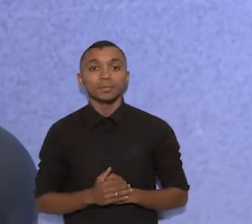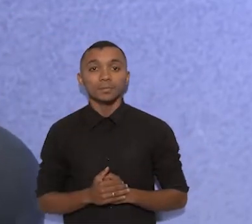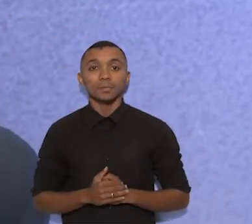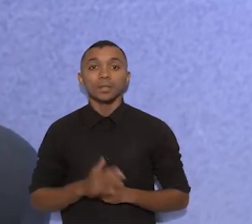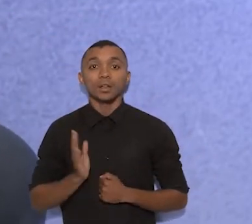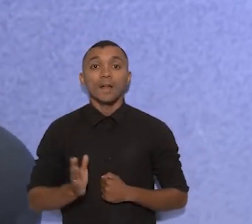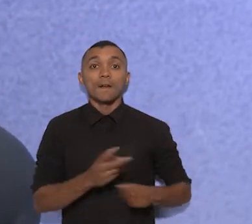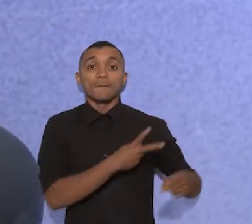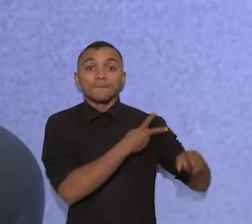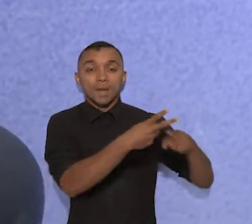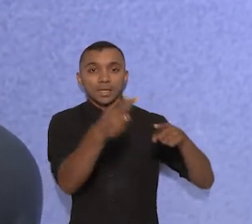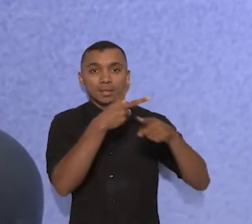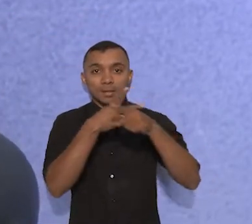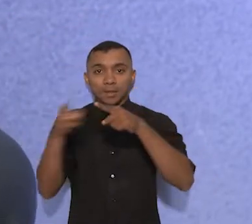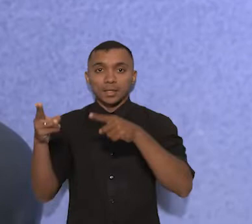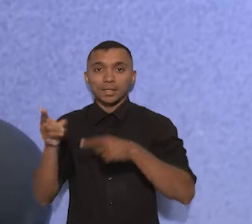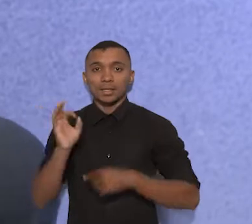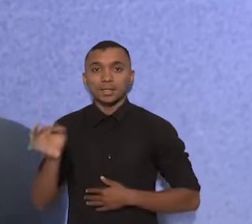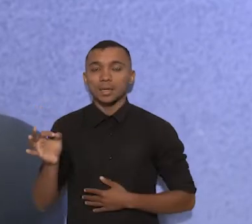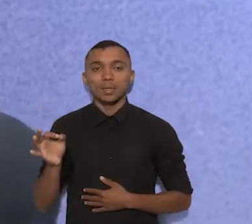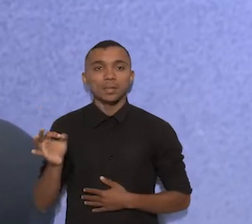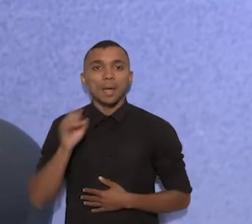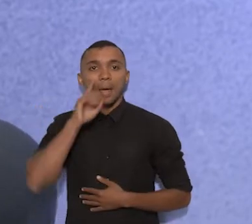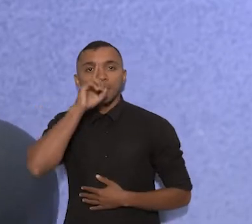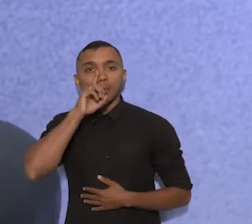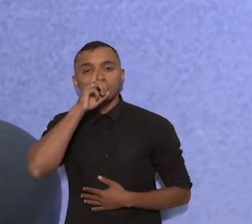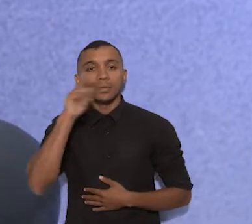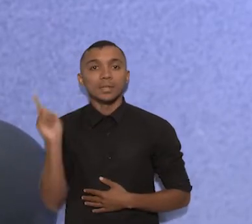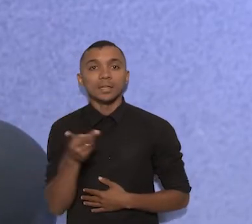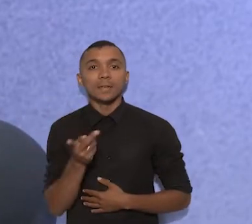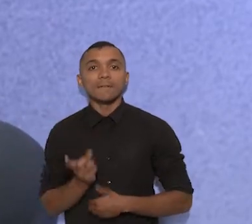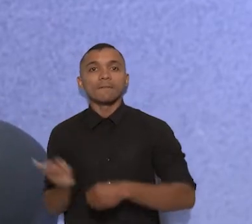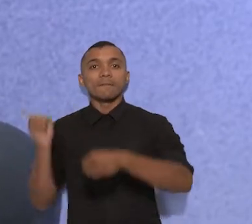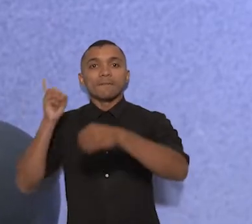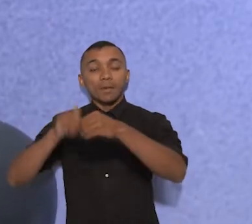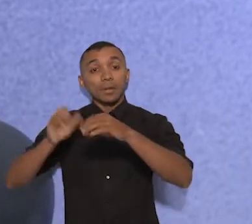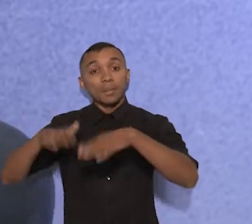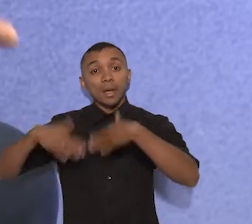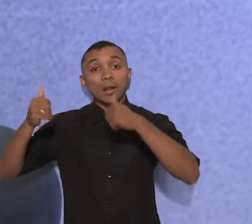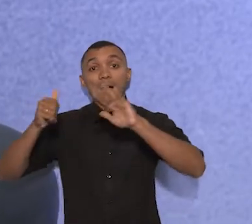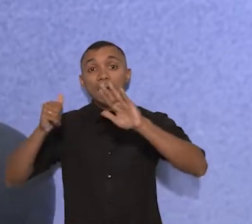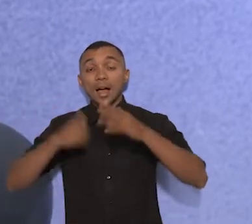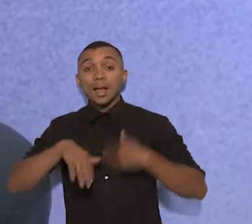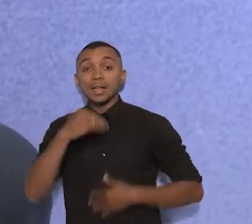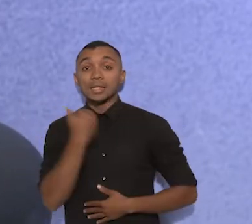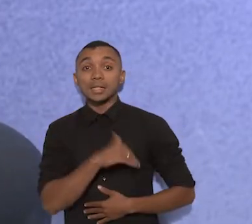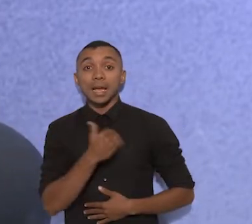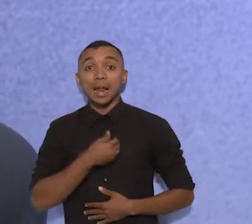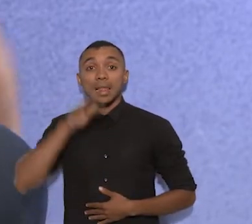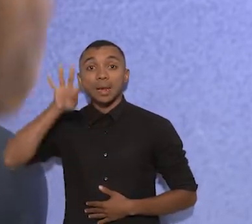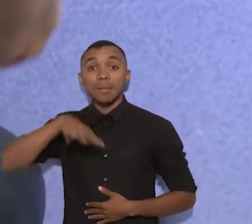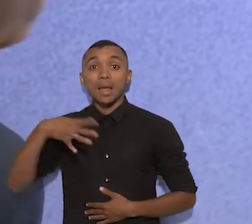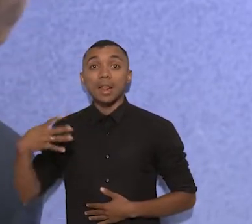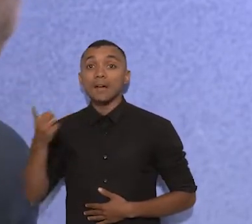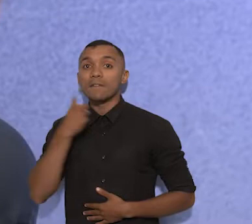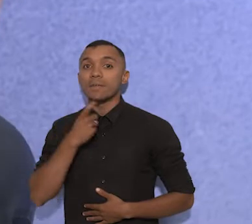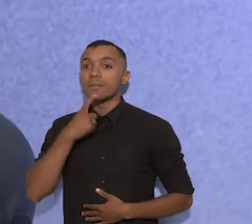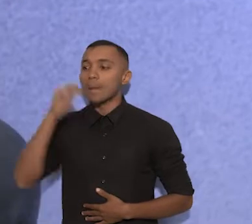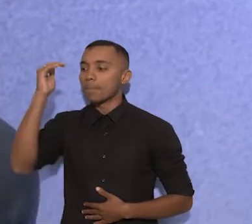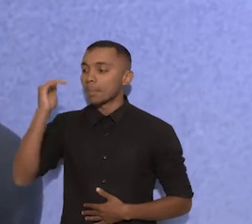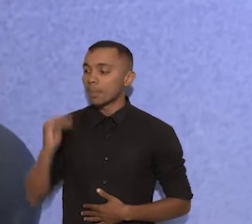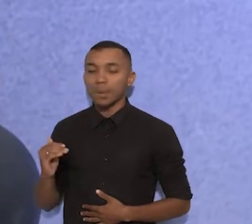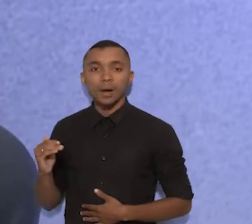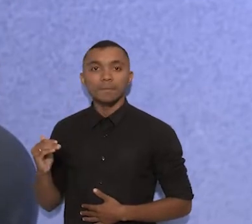partidas, dependendo do ano da carruagem, ele já pode sair da zona de rebaixamento. O Ceará estava na zona de rebaixamento, já pulou aí